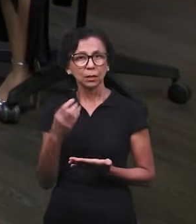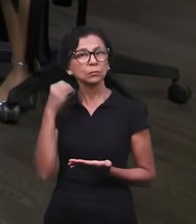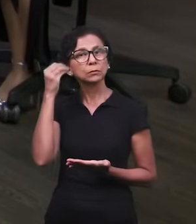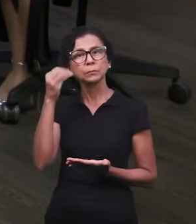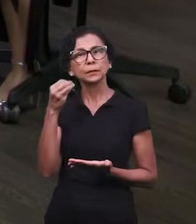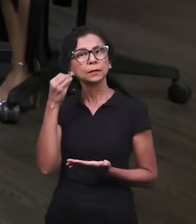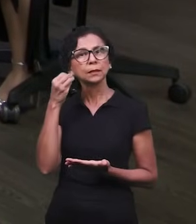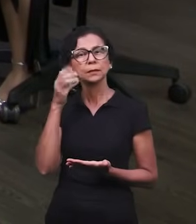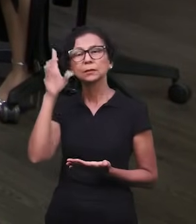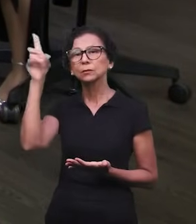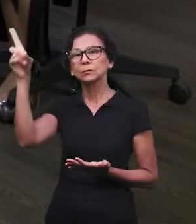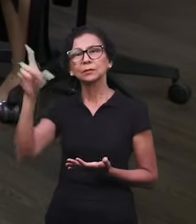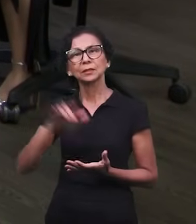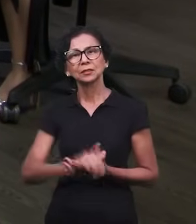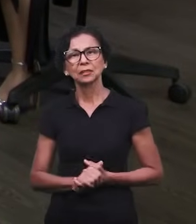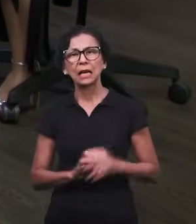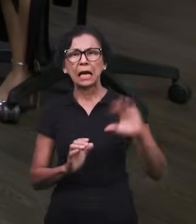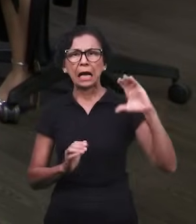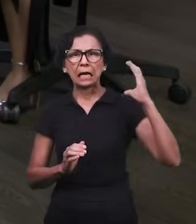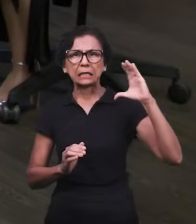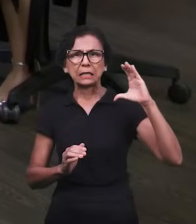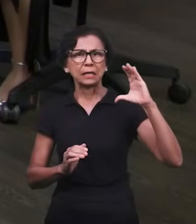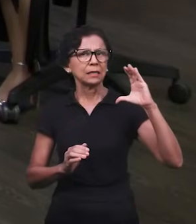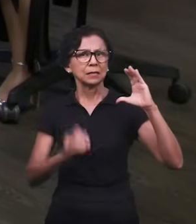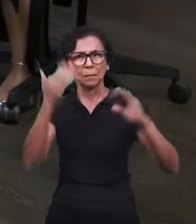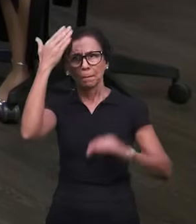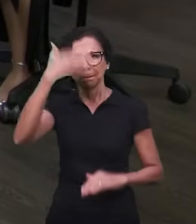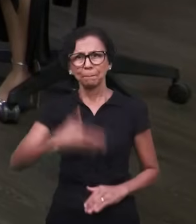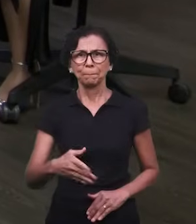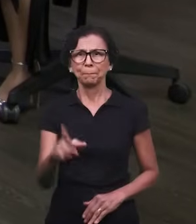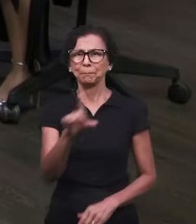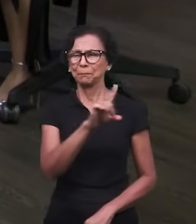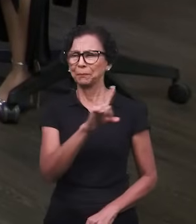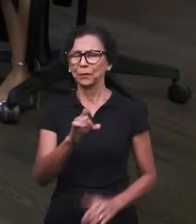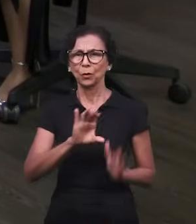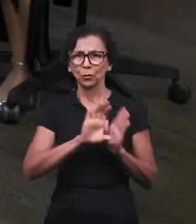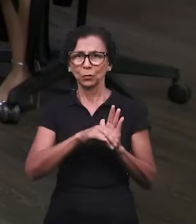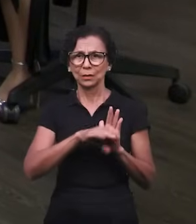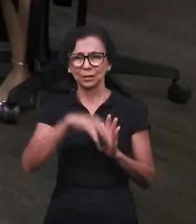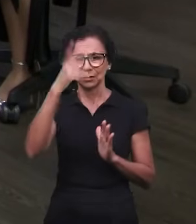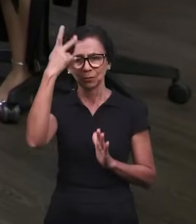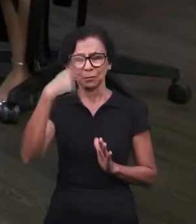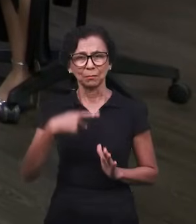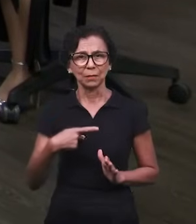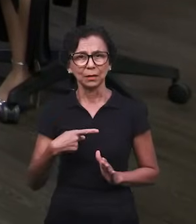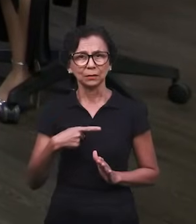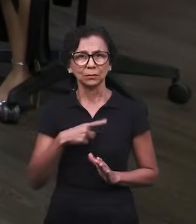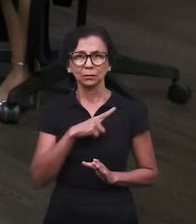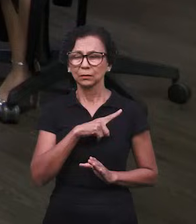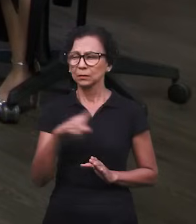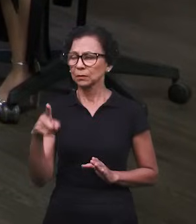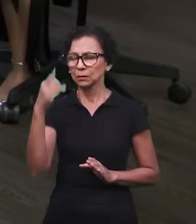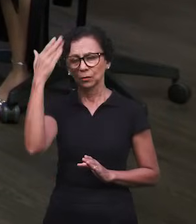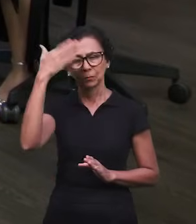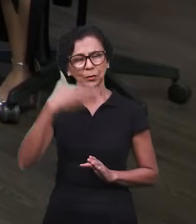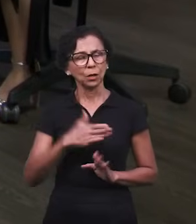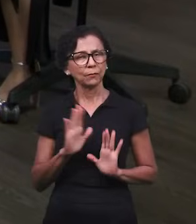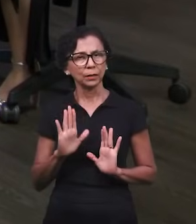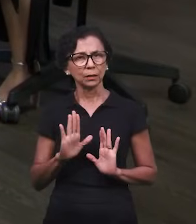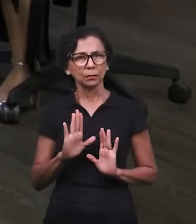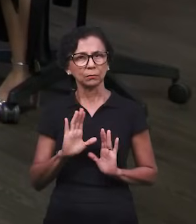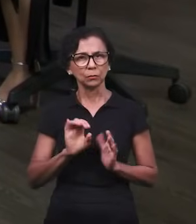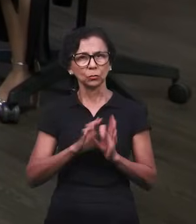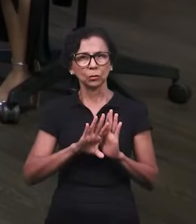Deus, né? Você não pode prová-la cientificamente a partir de conceitos humanos, porque os conceitos humanos não